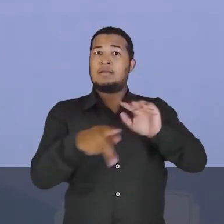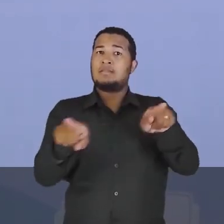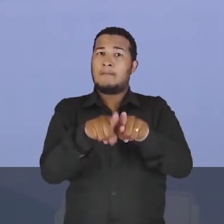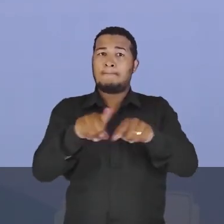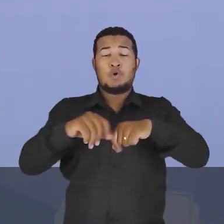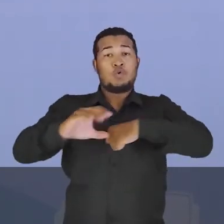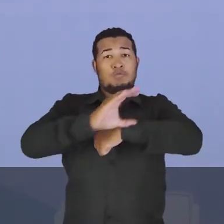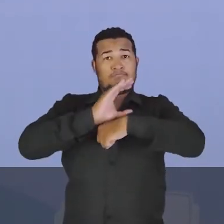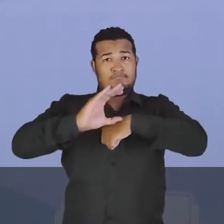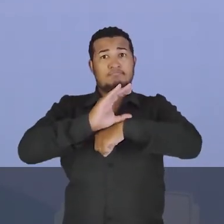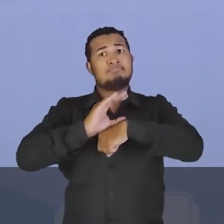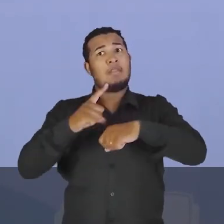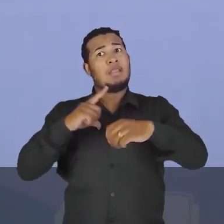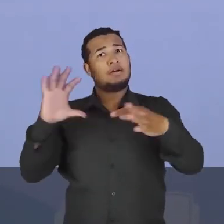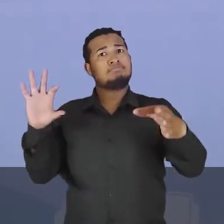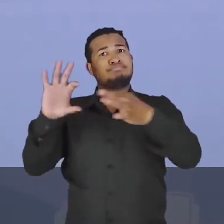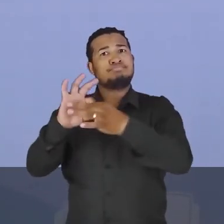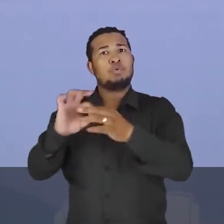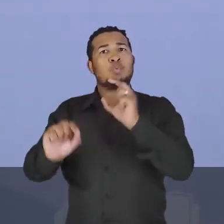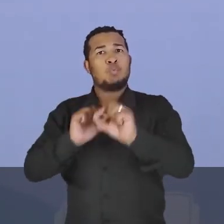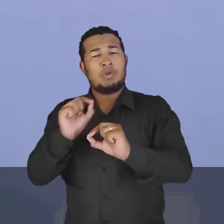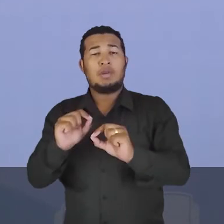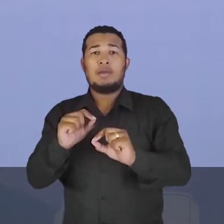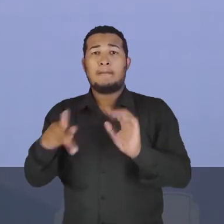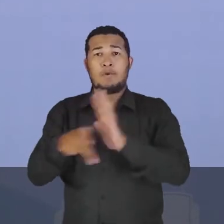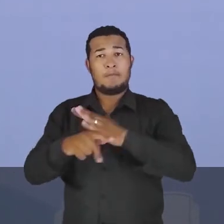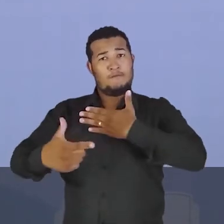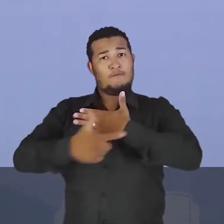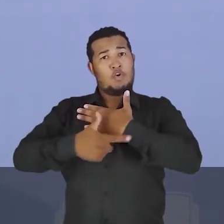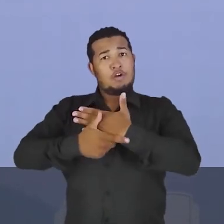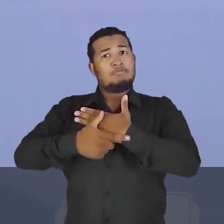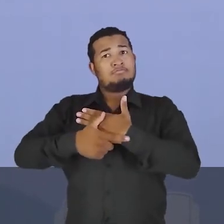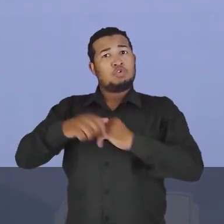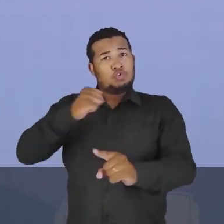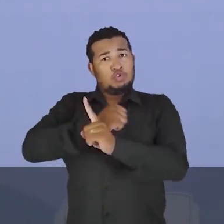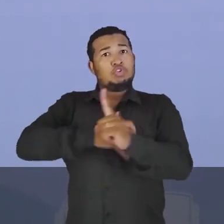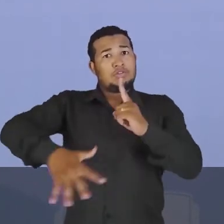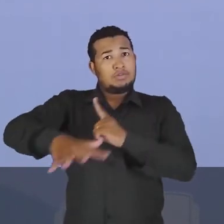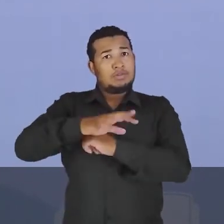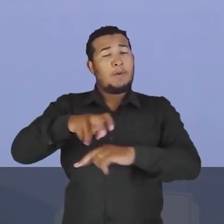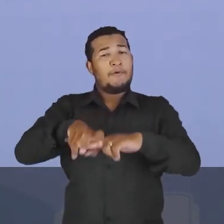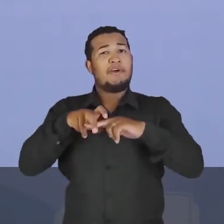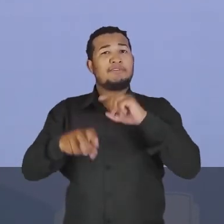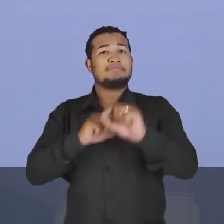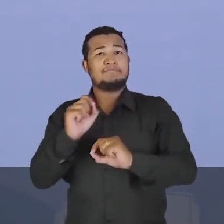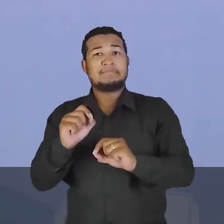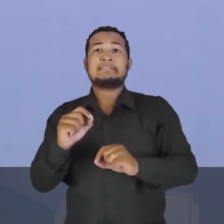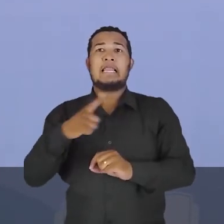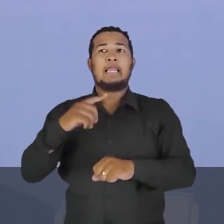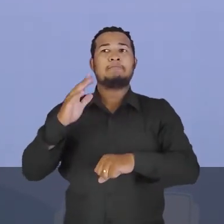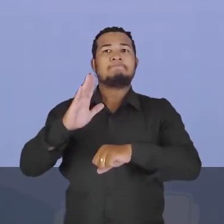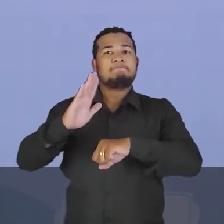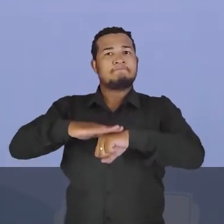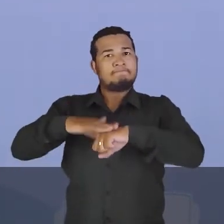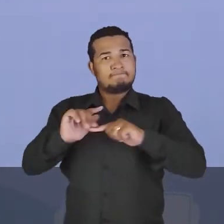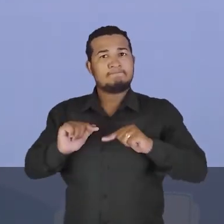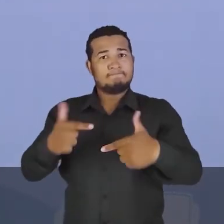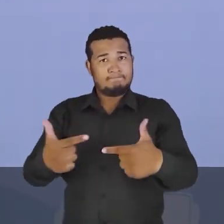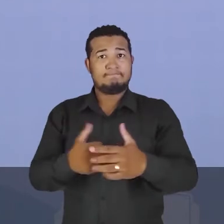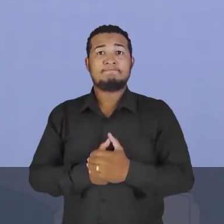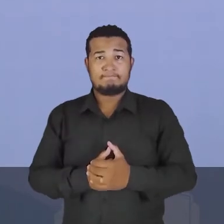Constituição, que tem a ver com o nosso papel social de agir de acordo com a nossa